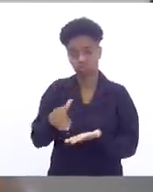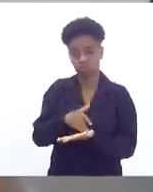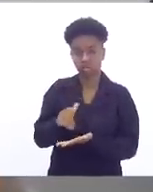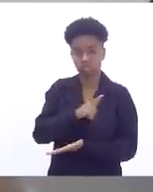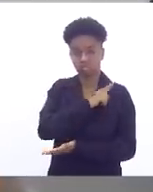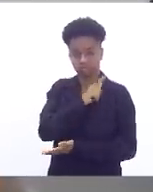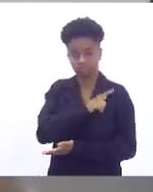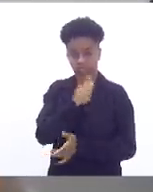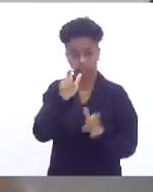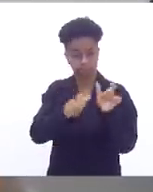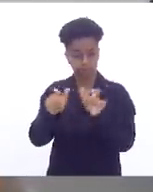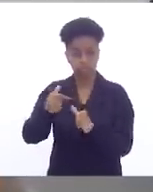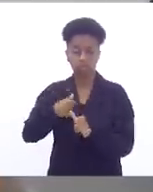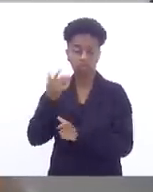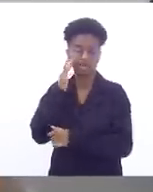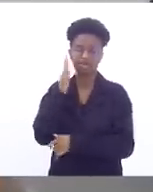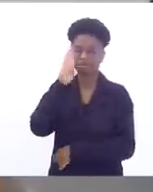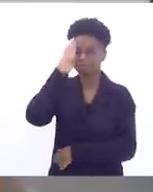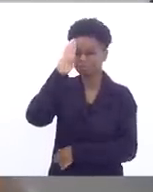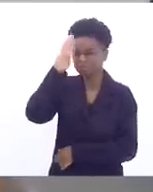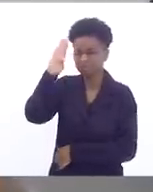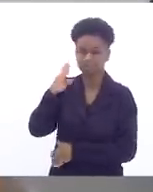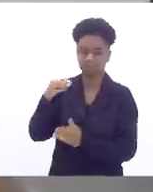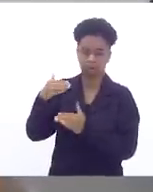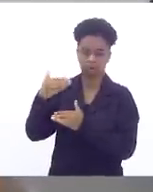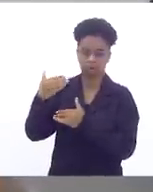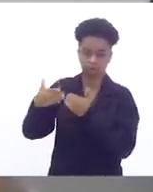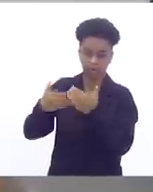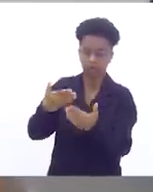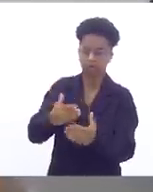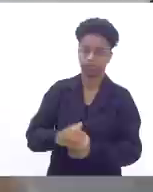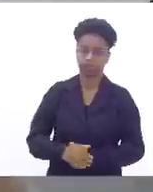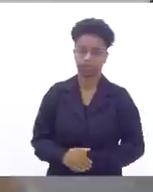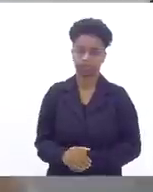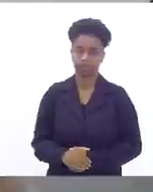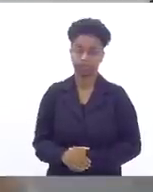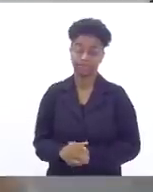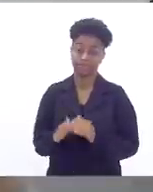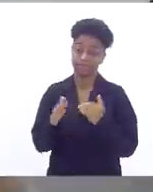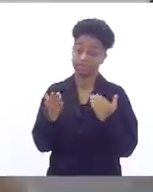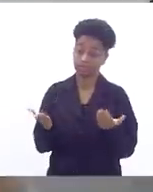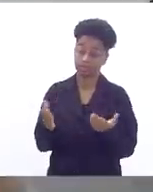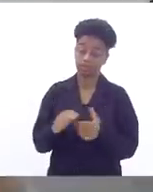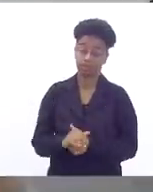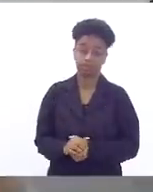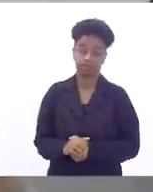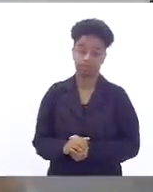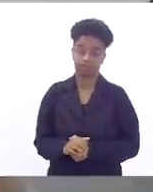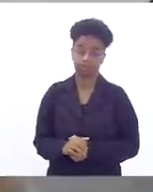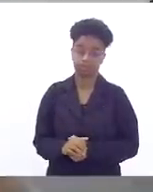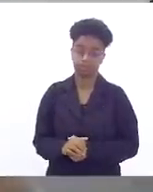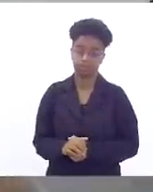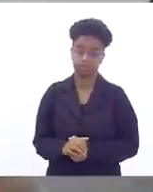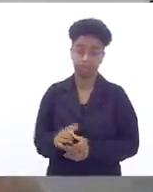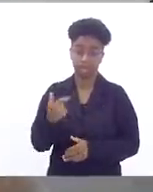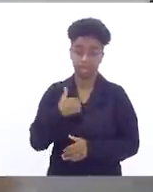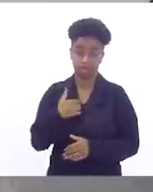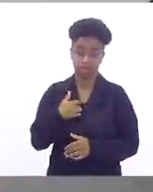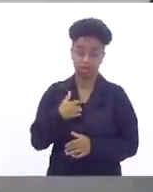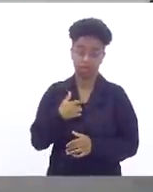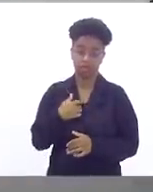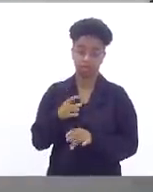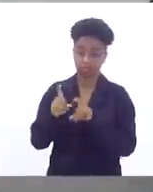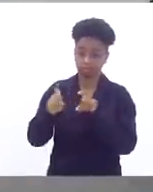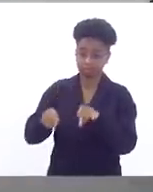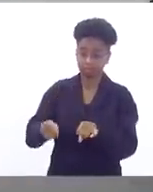a pessoa é a parte fundamental do processo então desde quando eu assumi eu